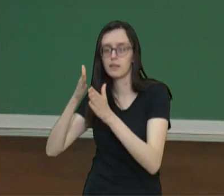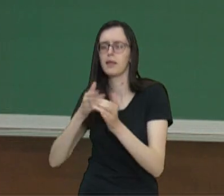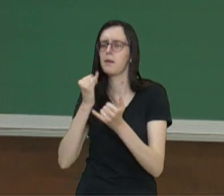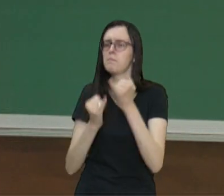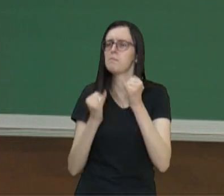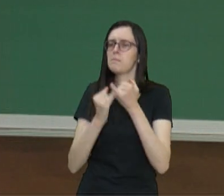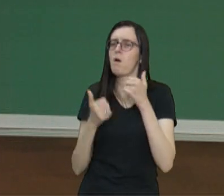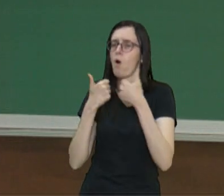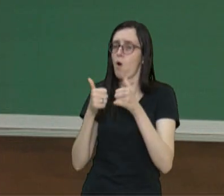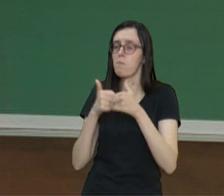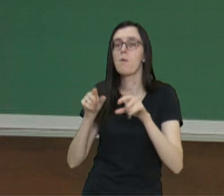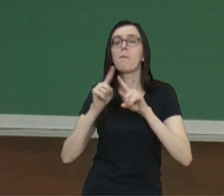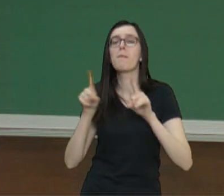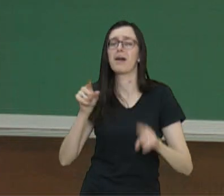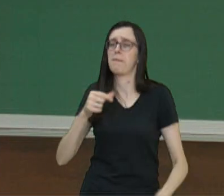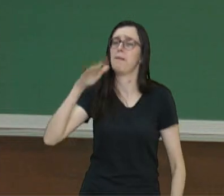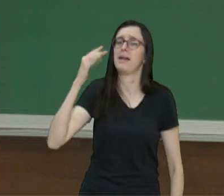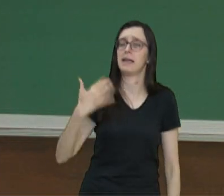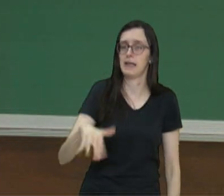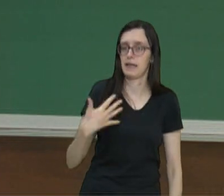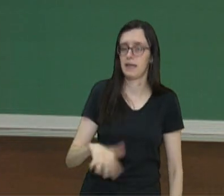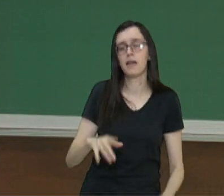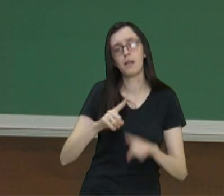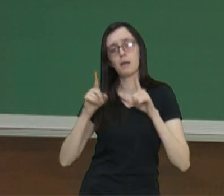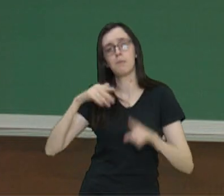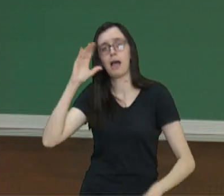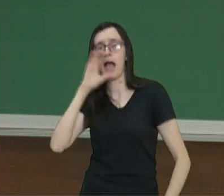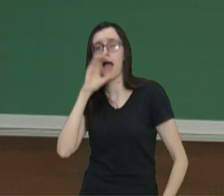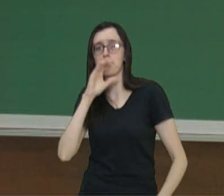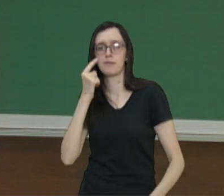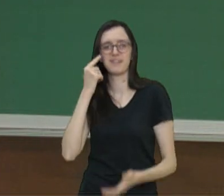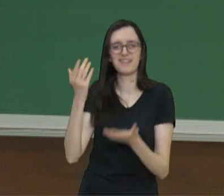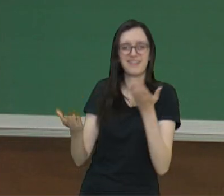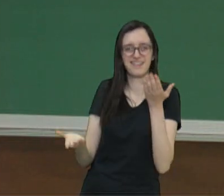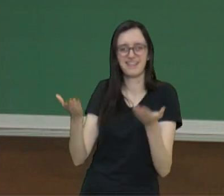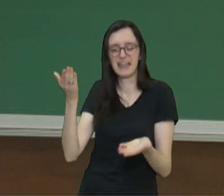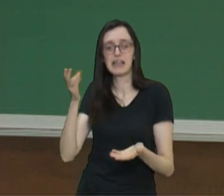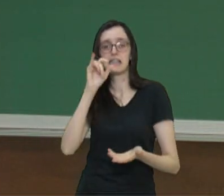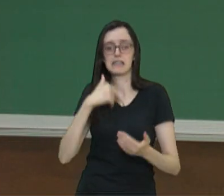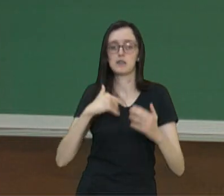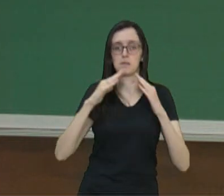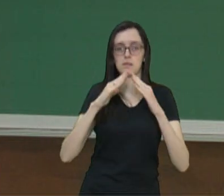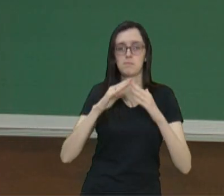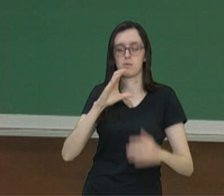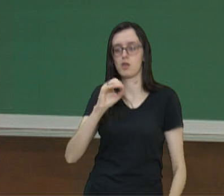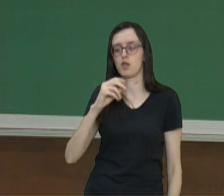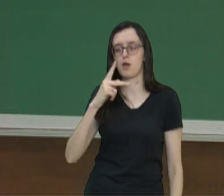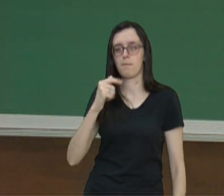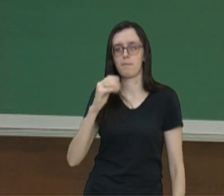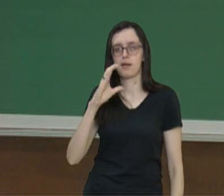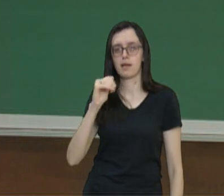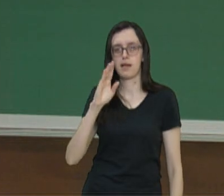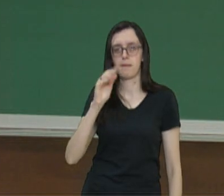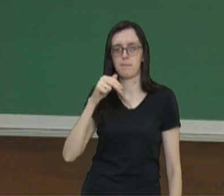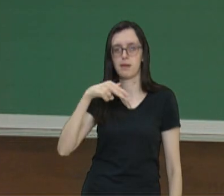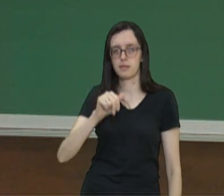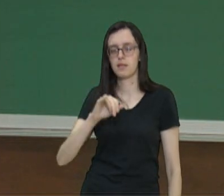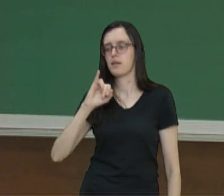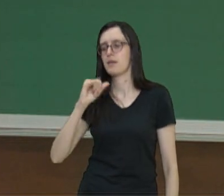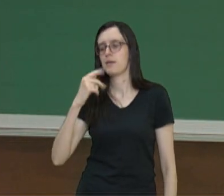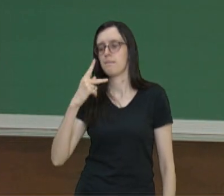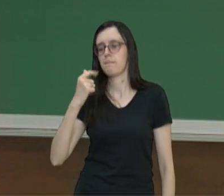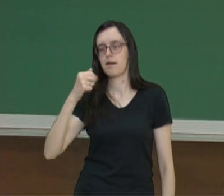é um pouco mais caro, só que em compensação é mais rápido. Se você mora em Copacabana, em Ipanema ou no